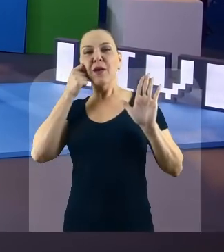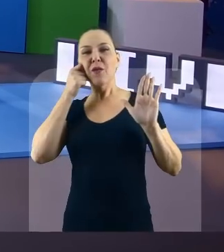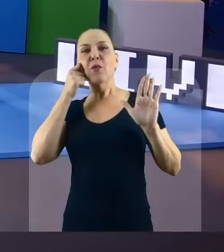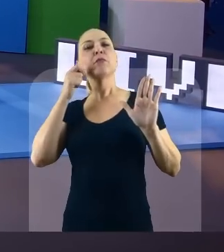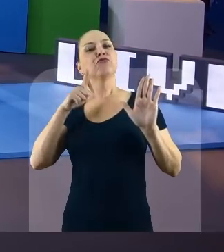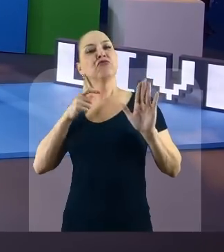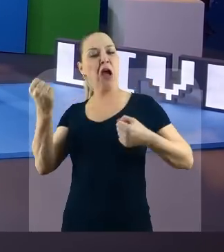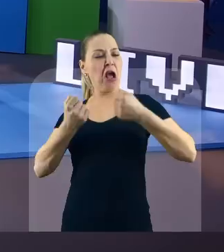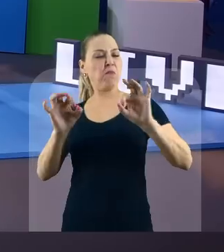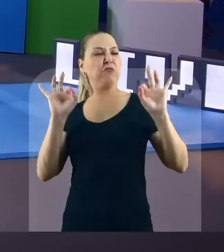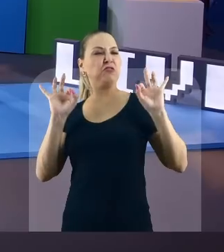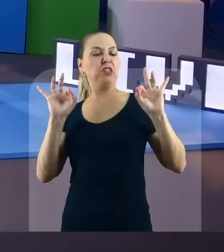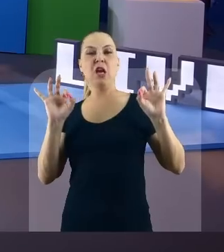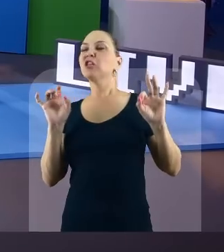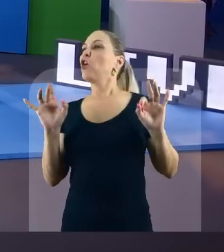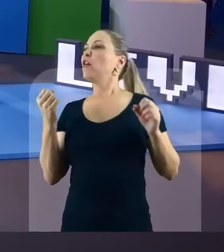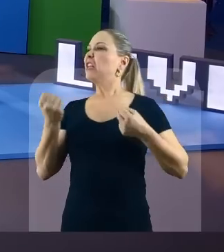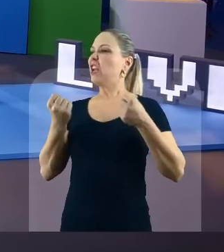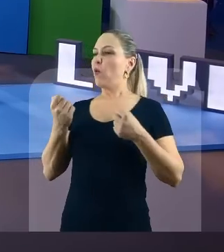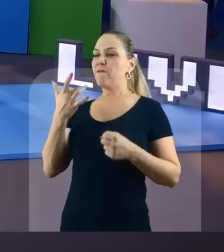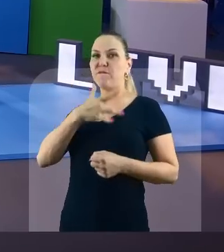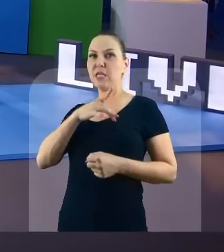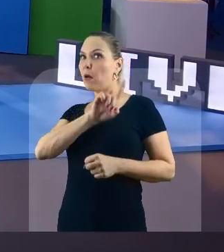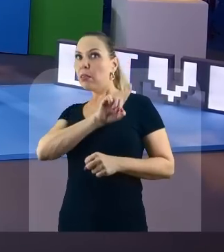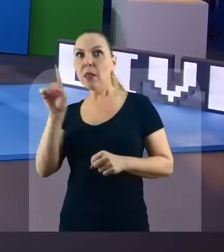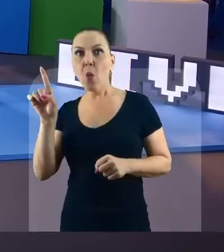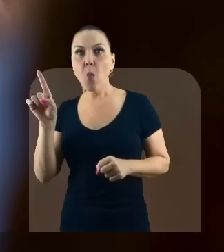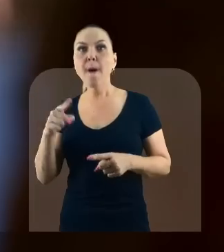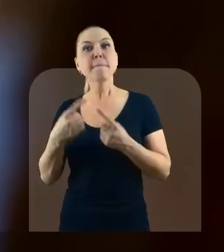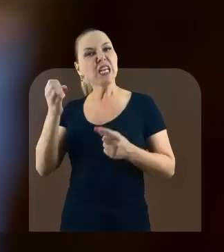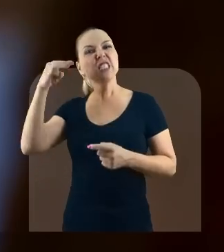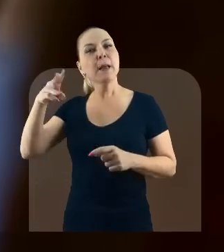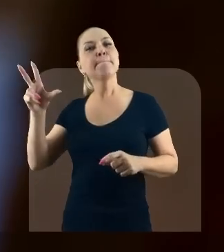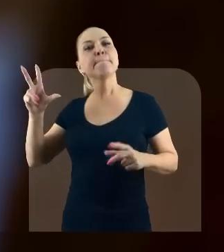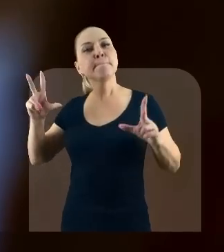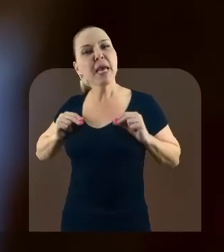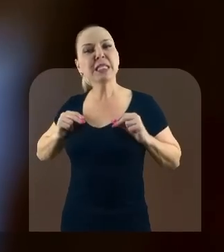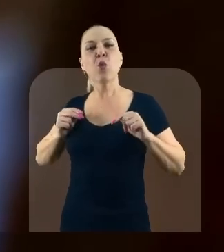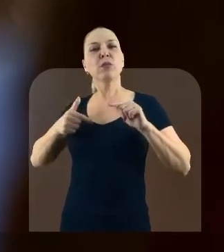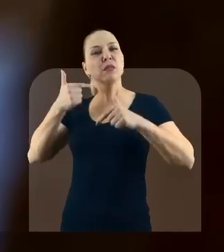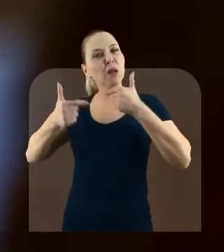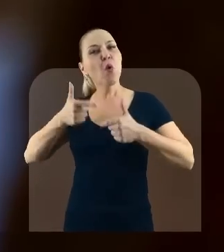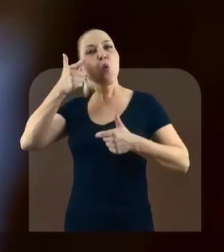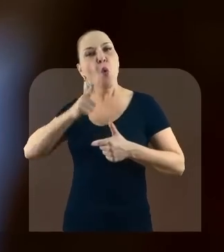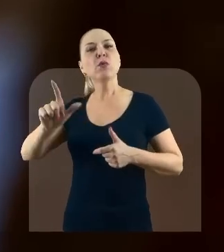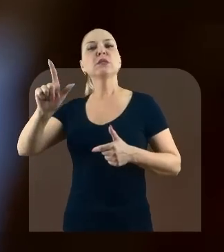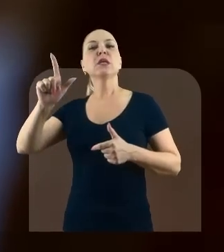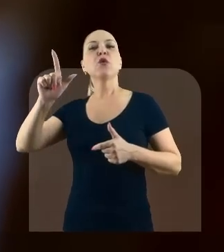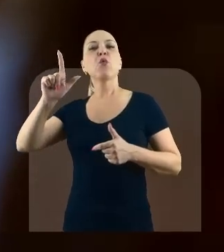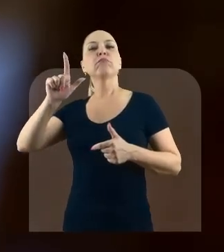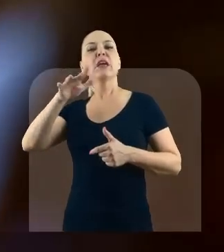tinha aquela Mercedes ou alguma coisa porque ele era um negro vitimista, mas sim porque ele mereceu conquistar aquele espaço que ele